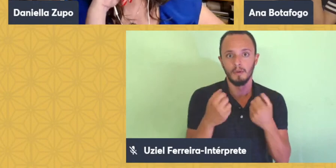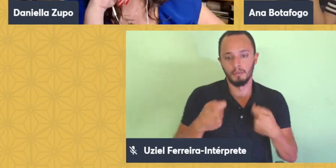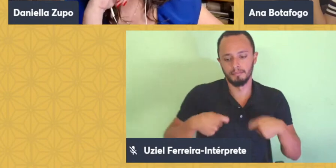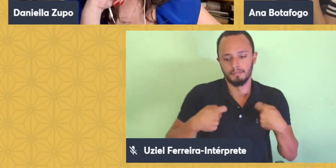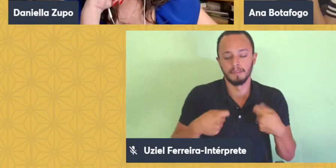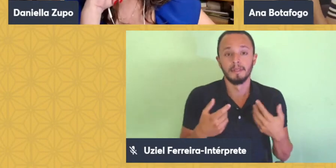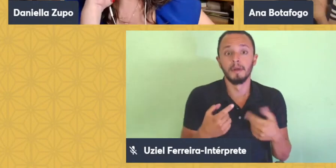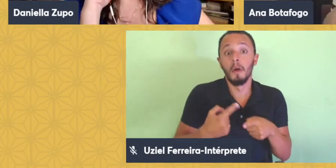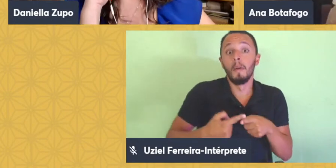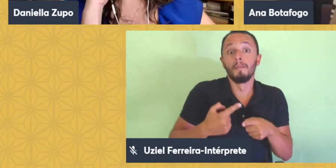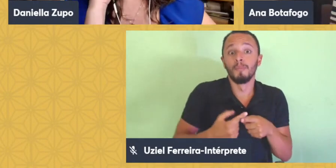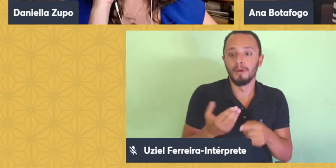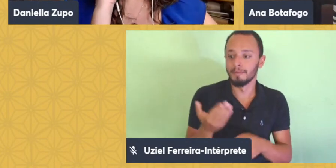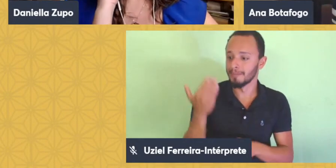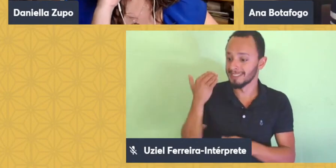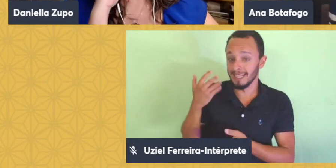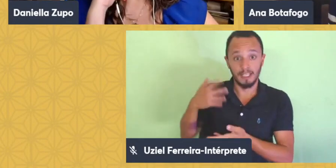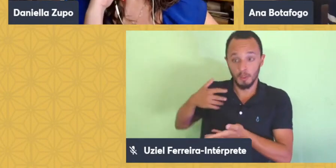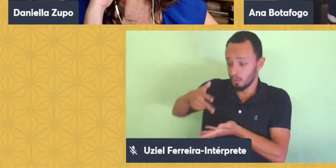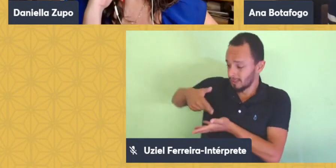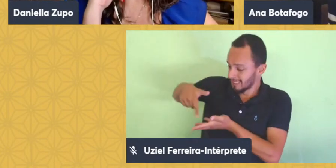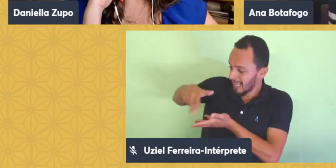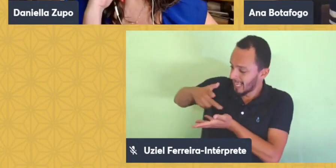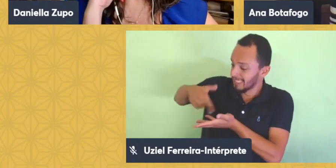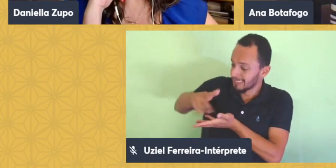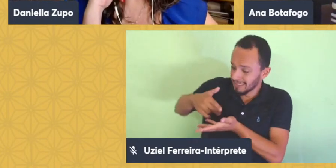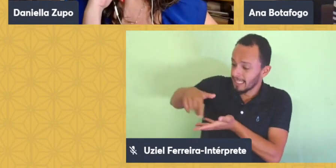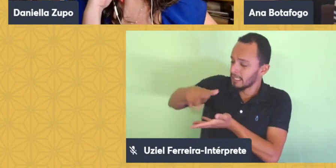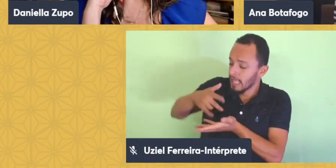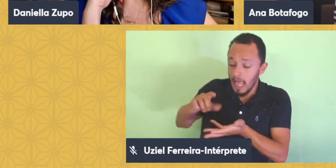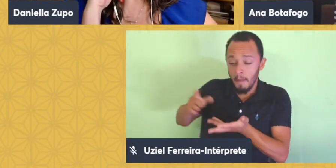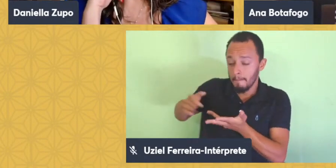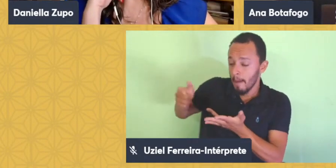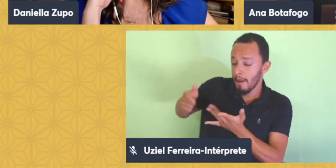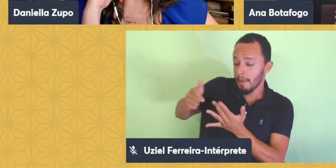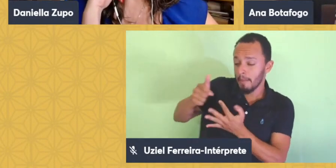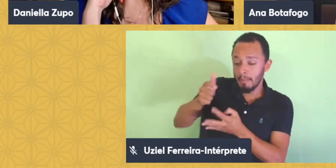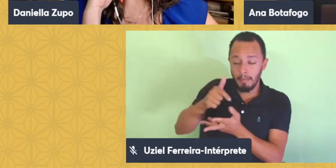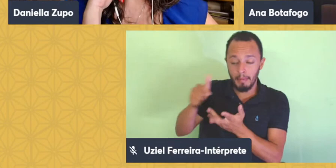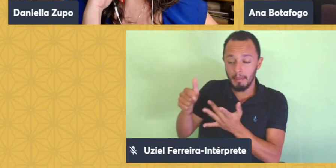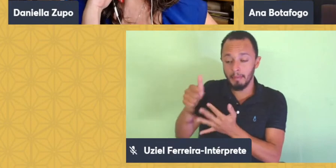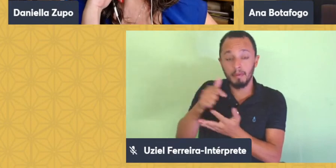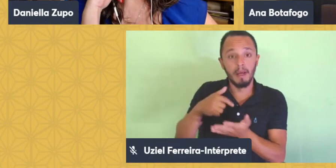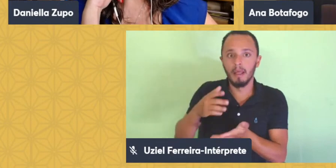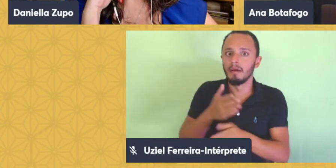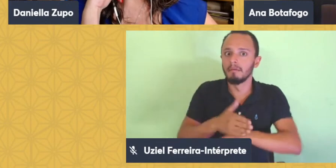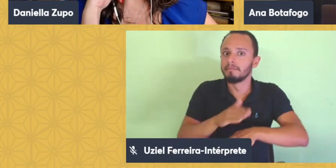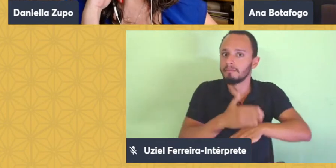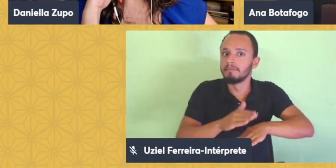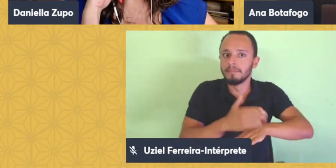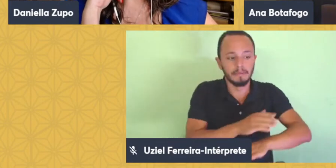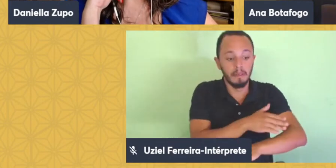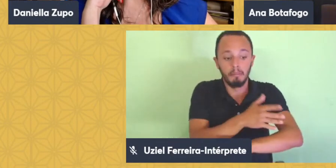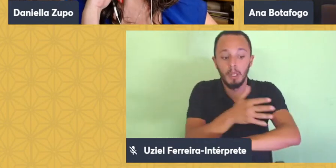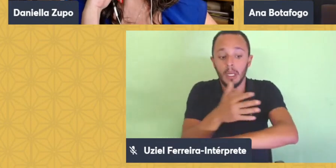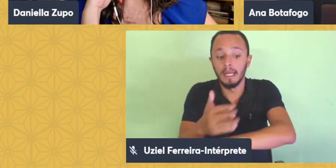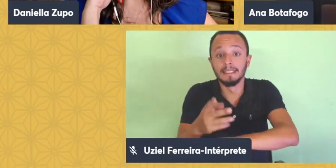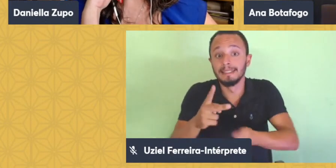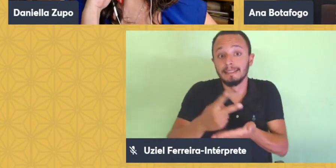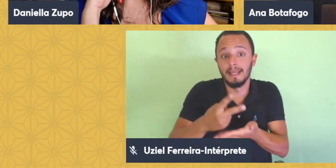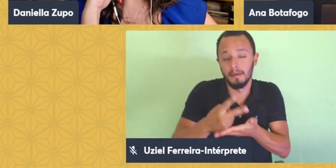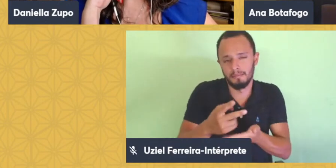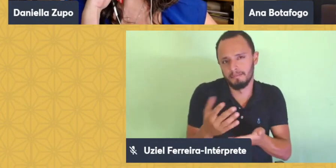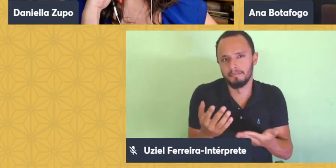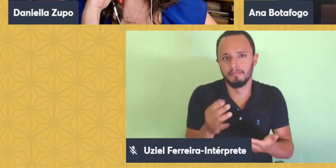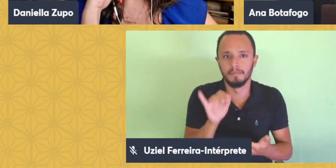no áudio da minha carreira eu fazia outros estilos de dança Eu por exemplo nas minhas férias você falou assim Ah você não tem férias